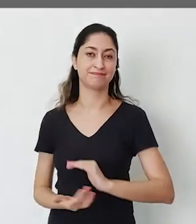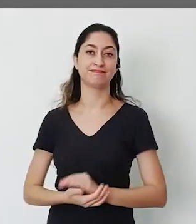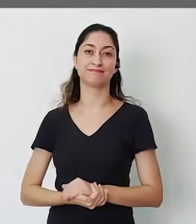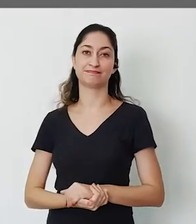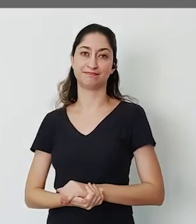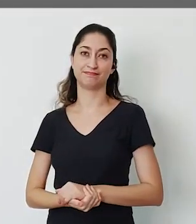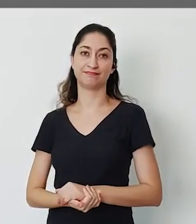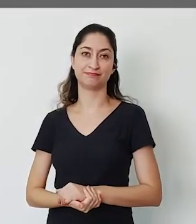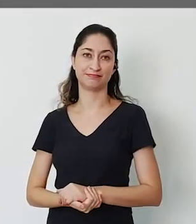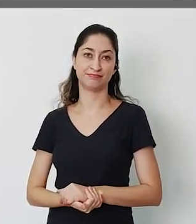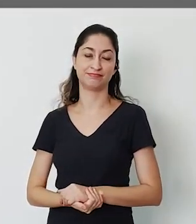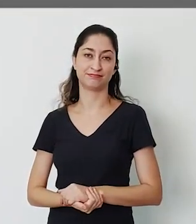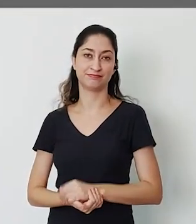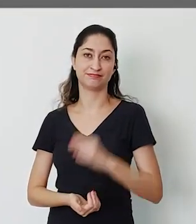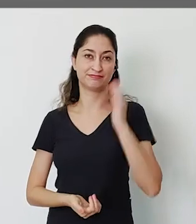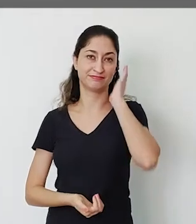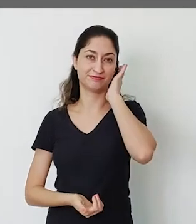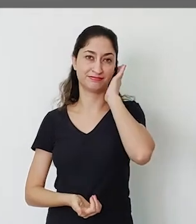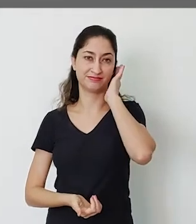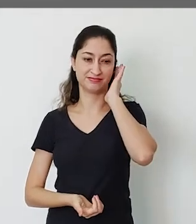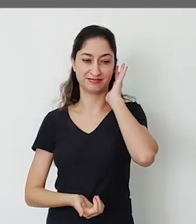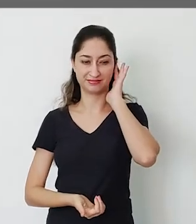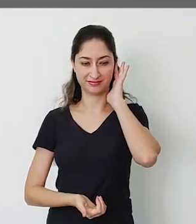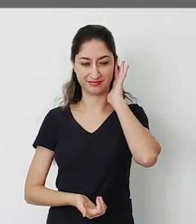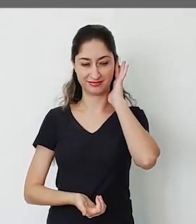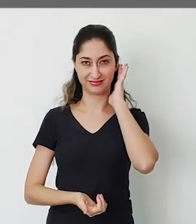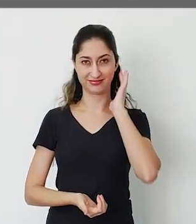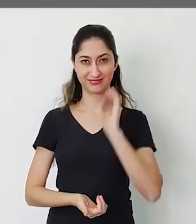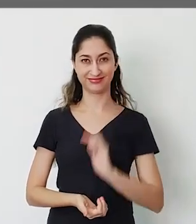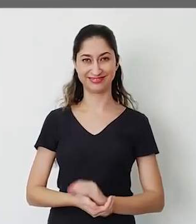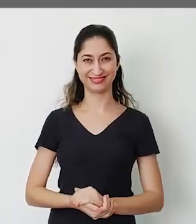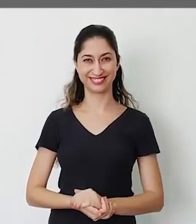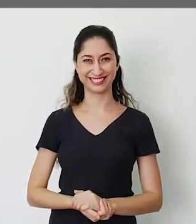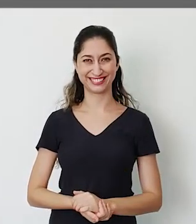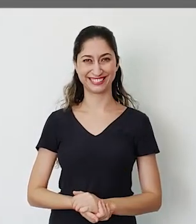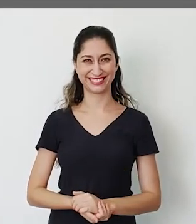assim. Costumo brincar com o pessoal.